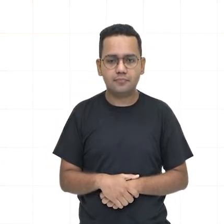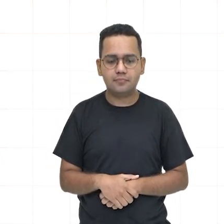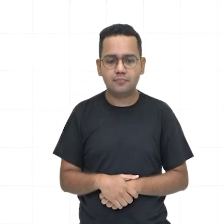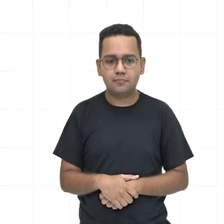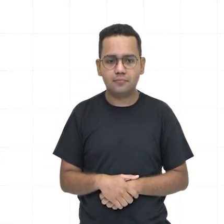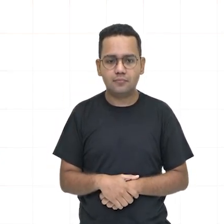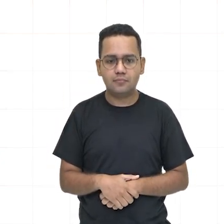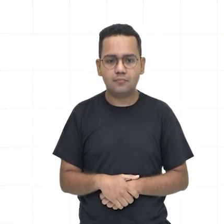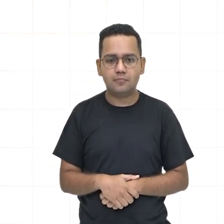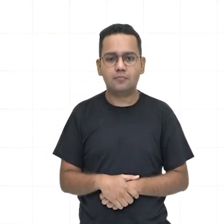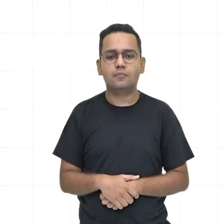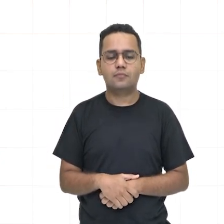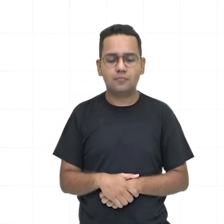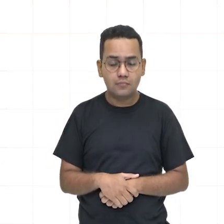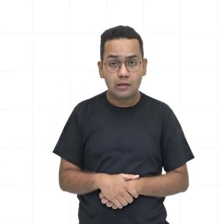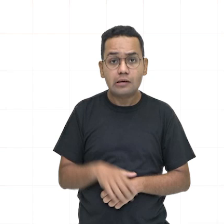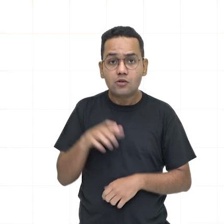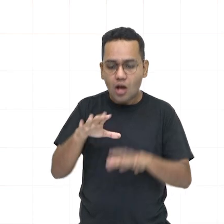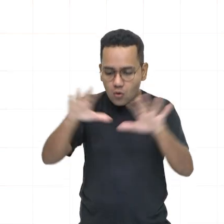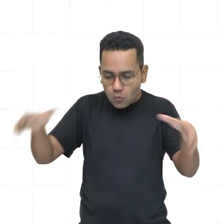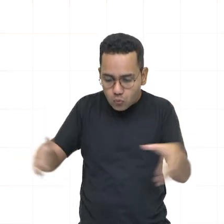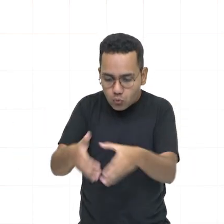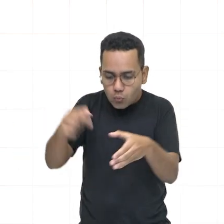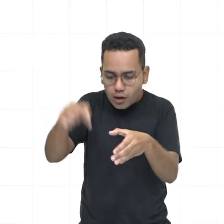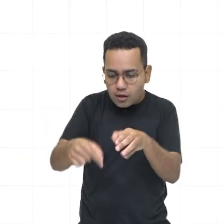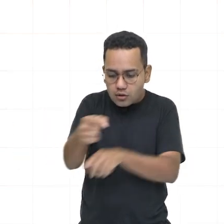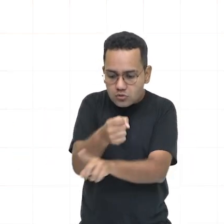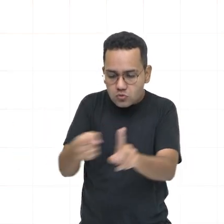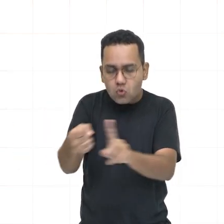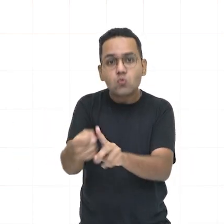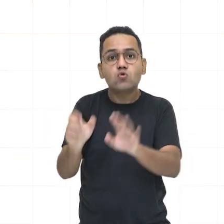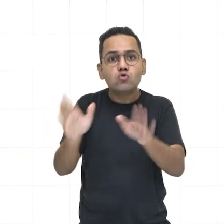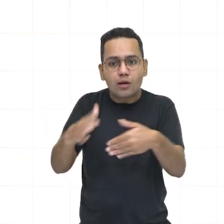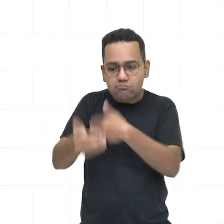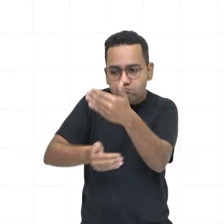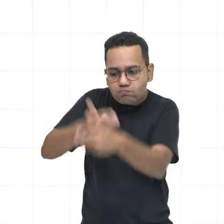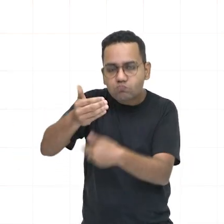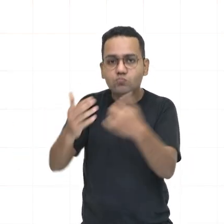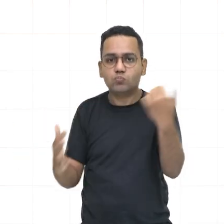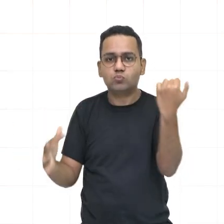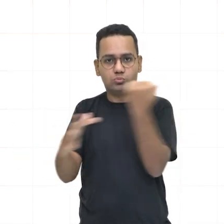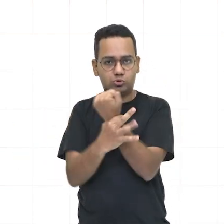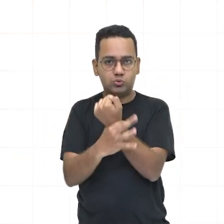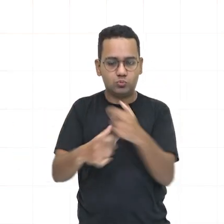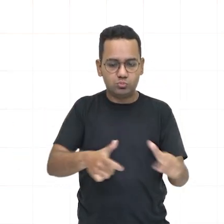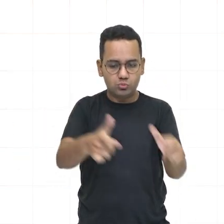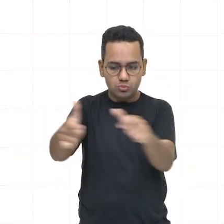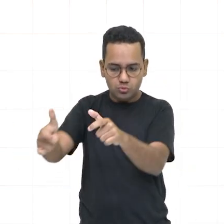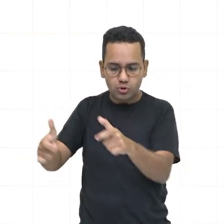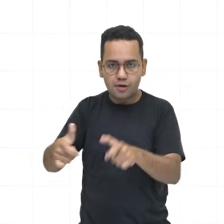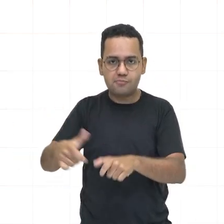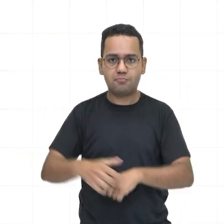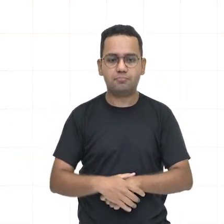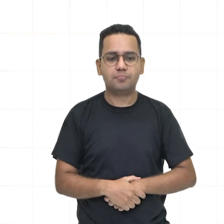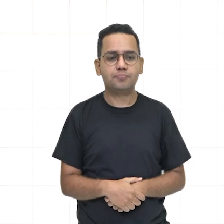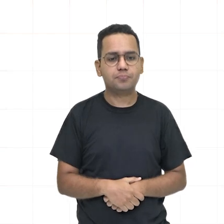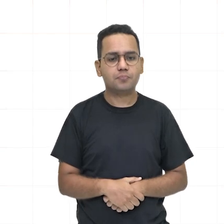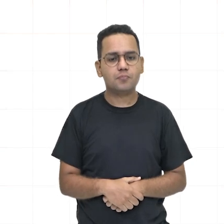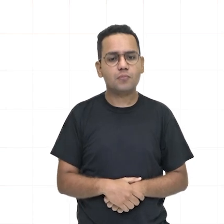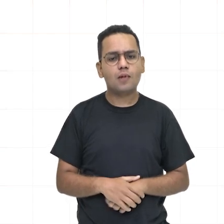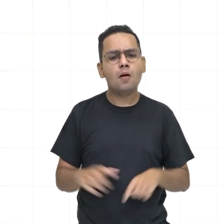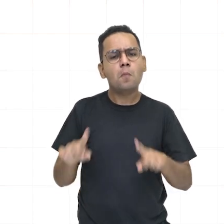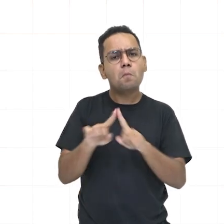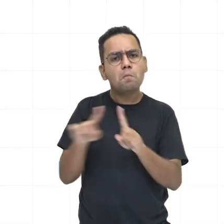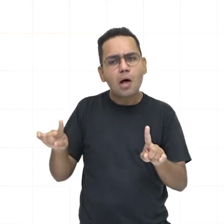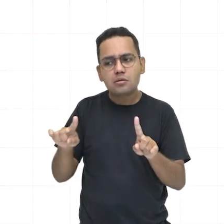um alto grau de desenvolvimento em várias áreas. É importante reconhecer que